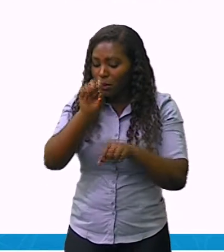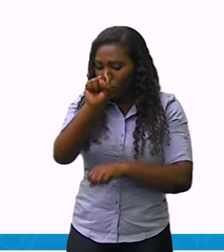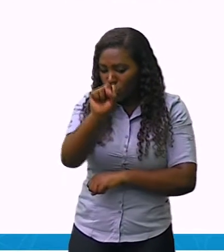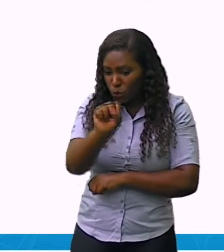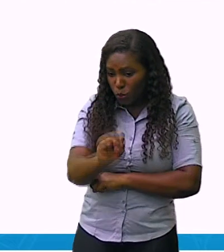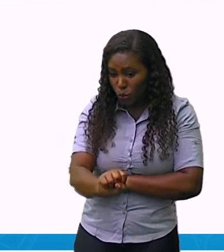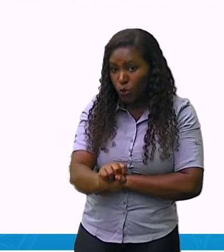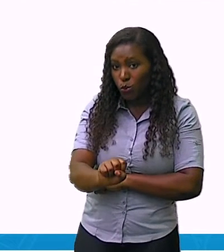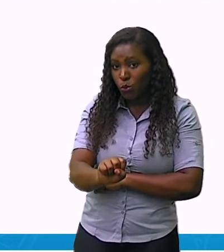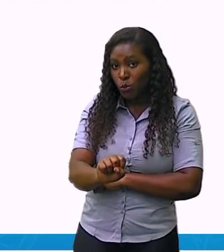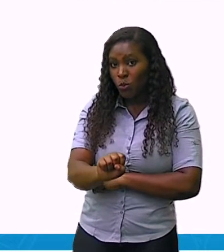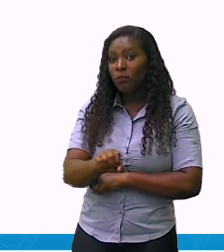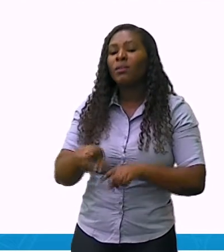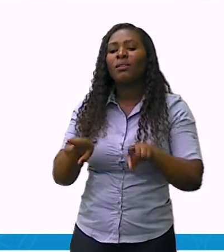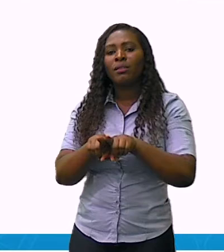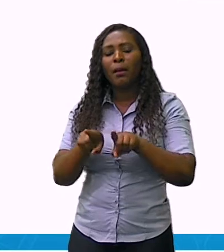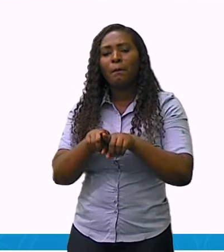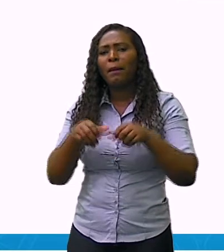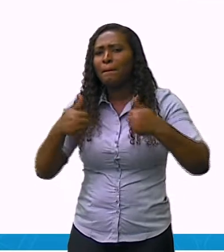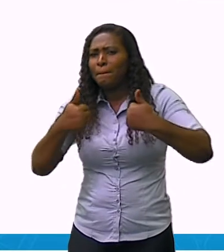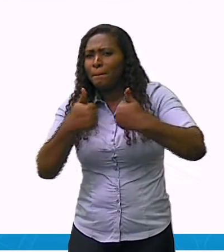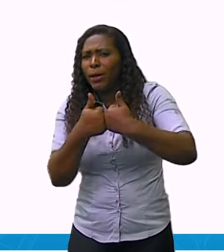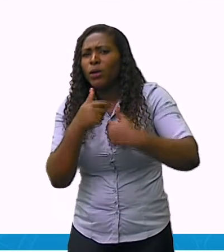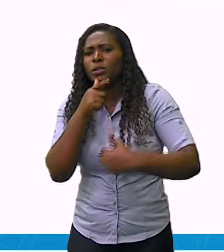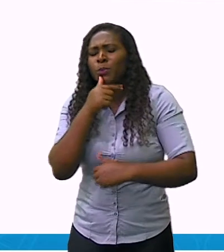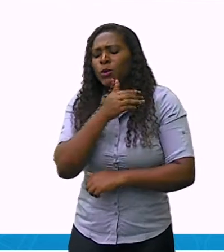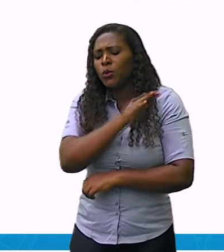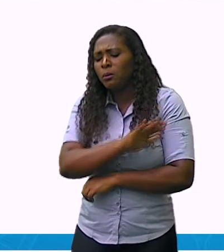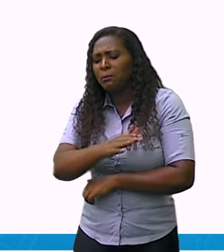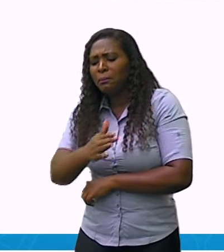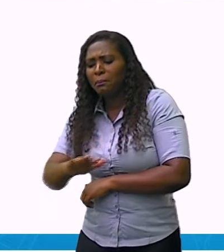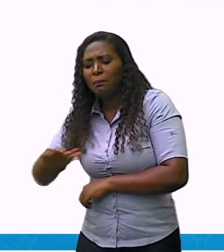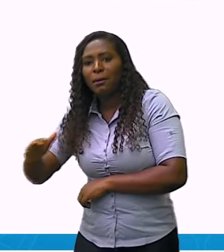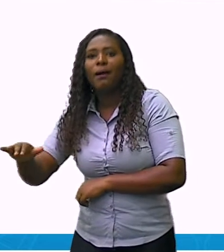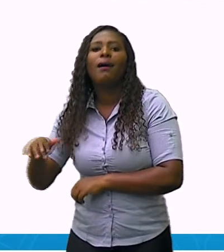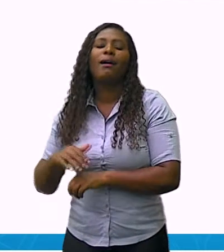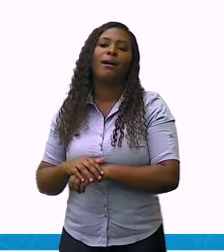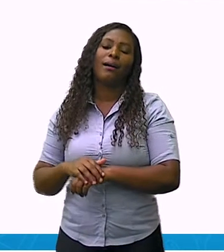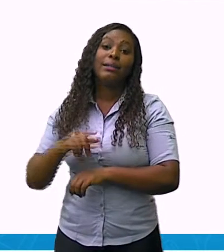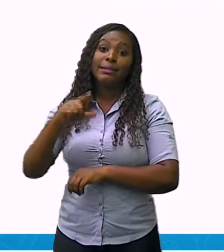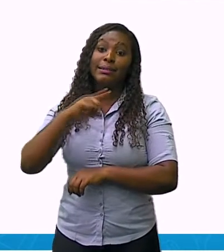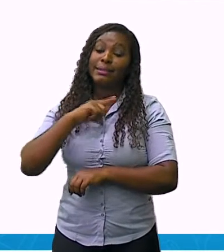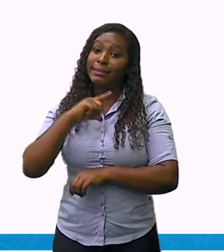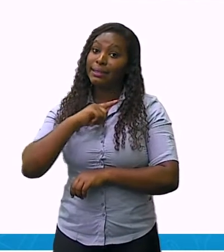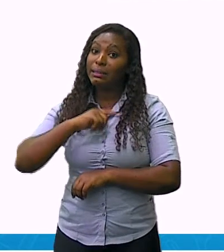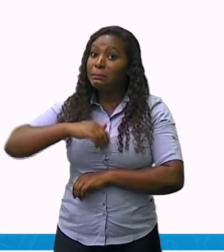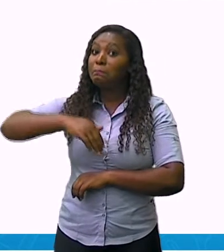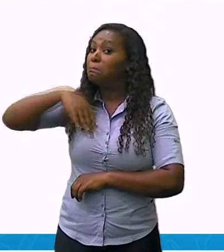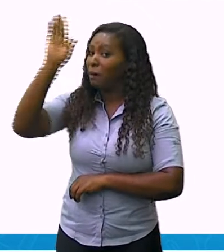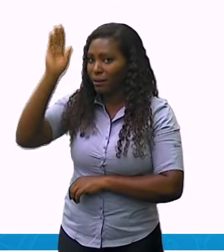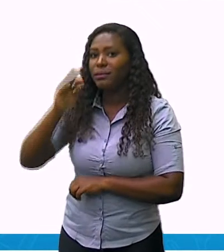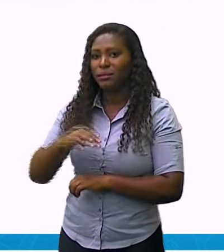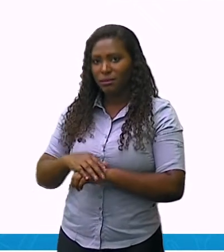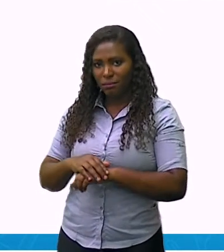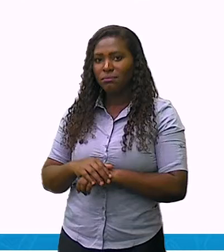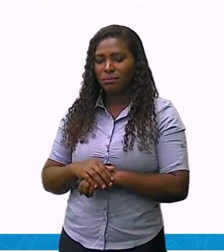toda a faixa litorânea, apresenta uma concentração